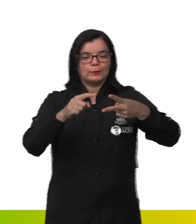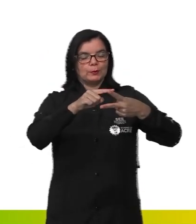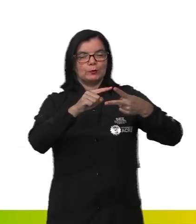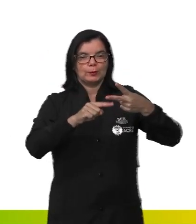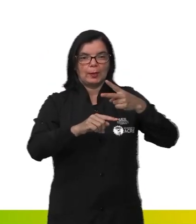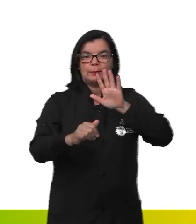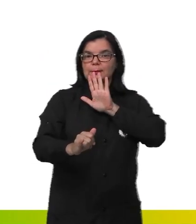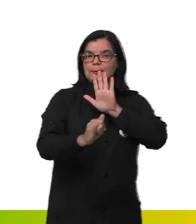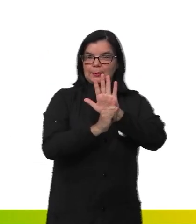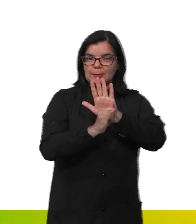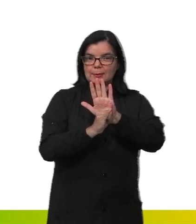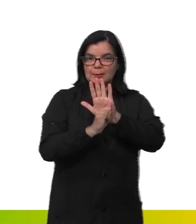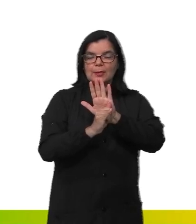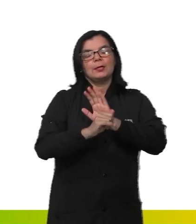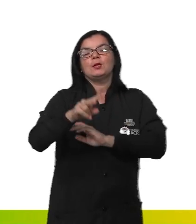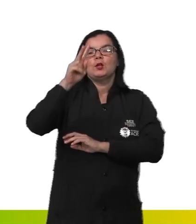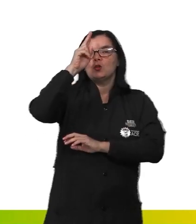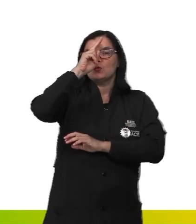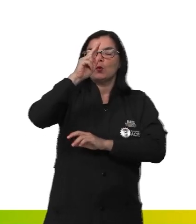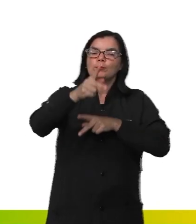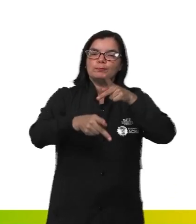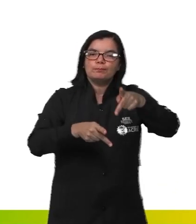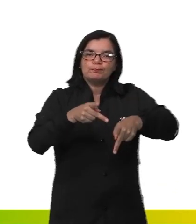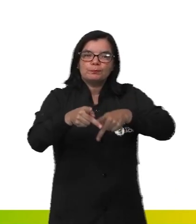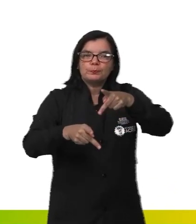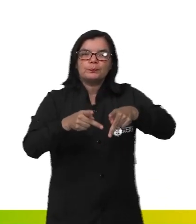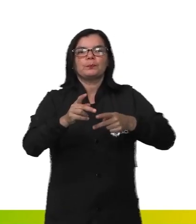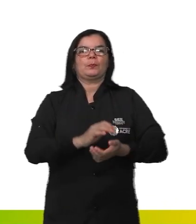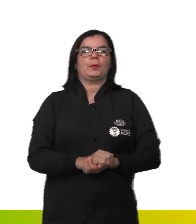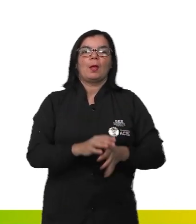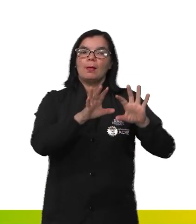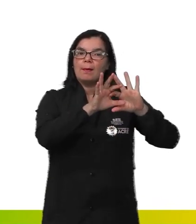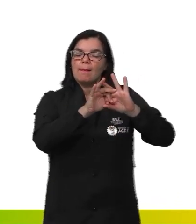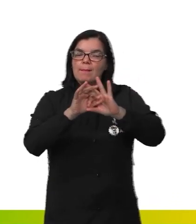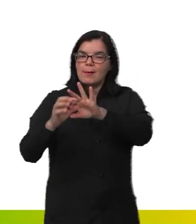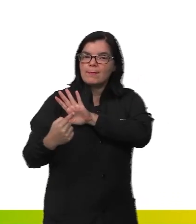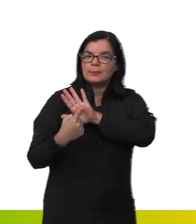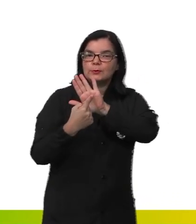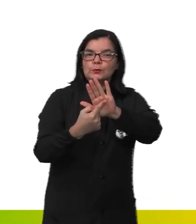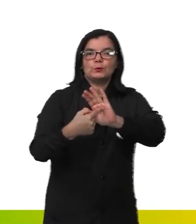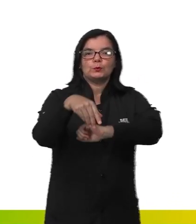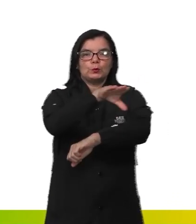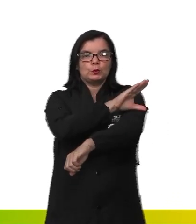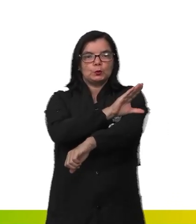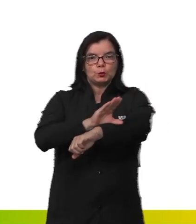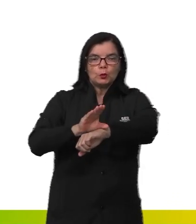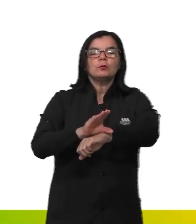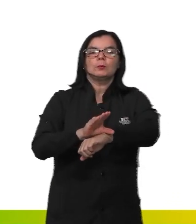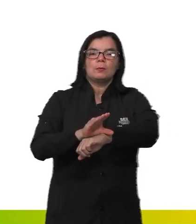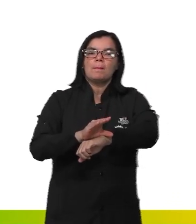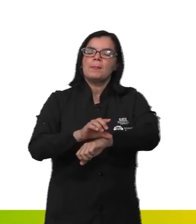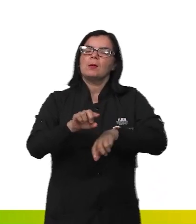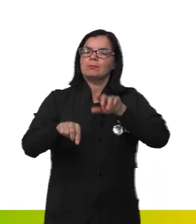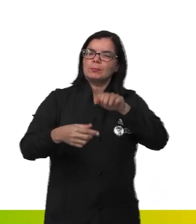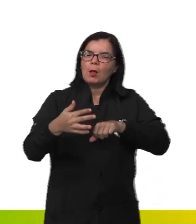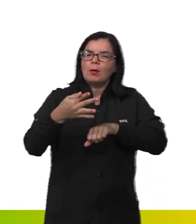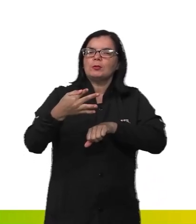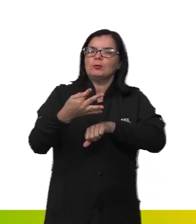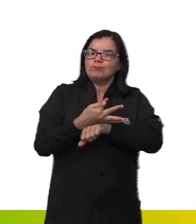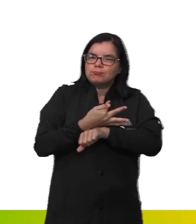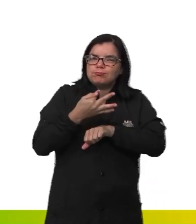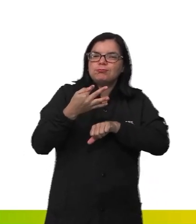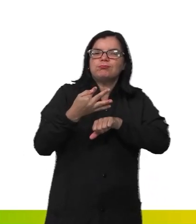palavras, identidade e a história do povo, né? Nesse contexto, as manifestações culturais se tornam um meio